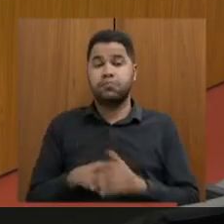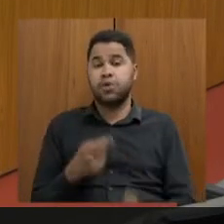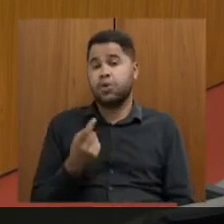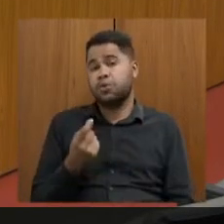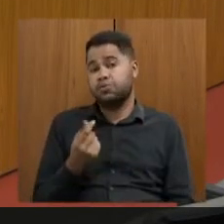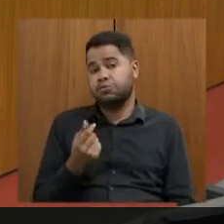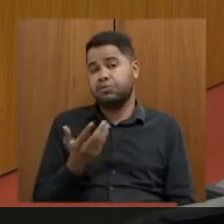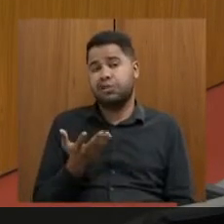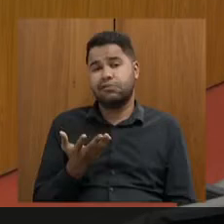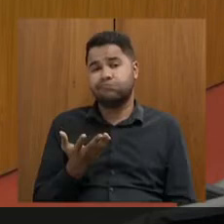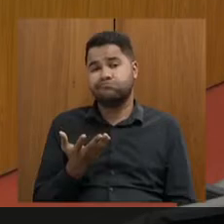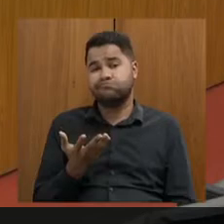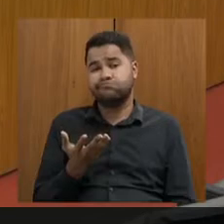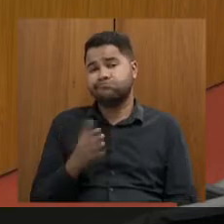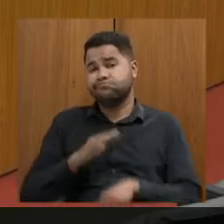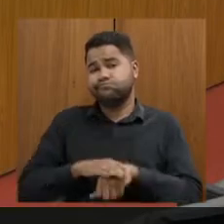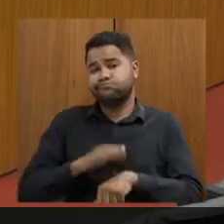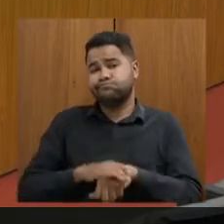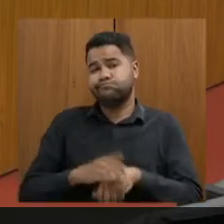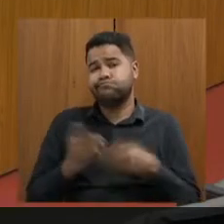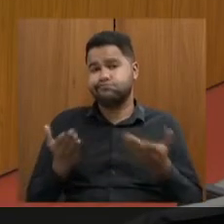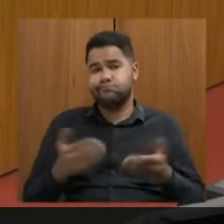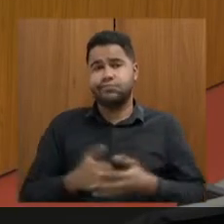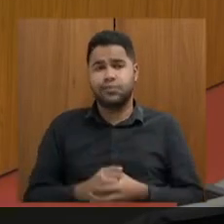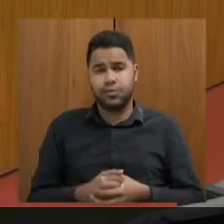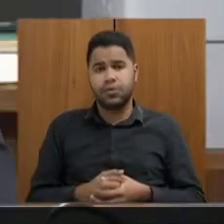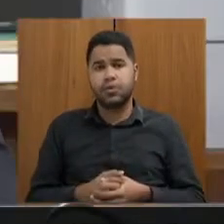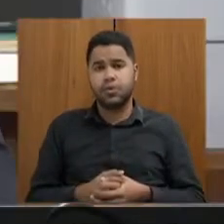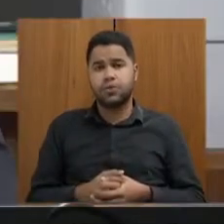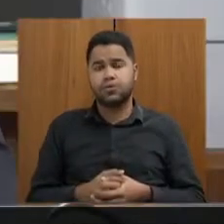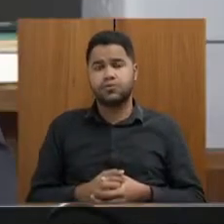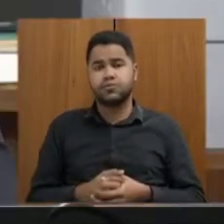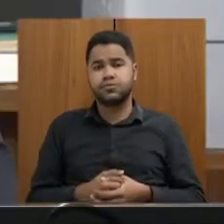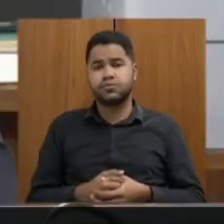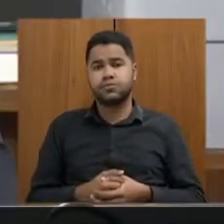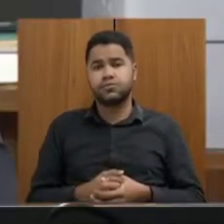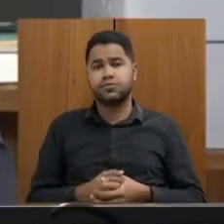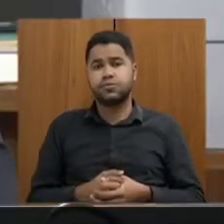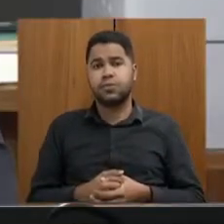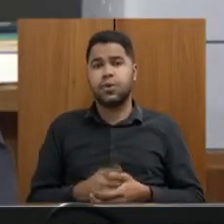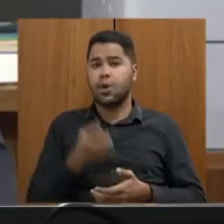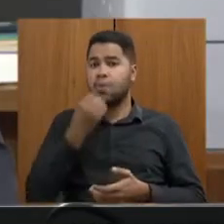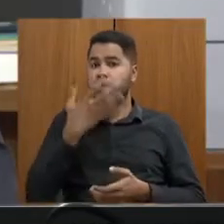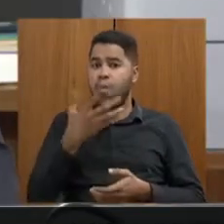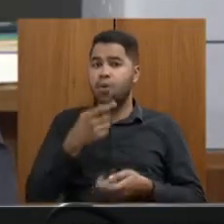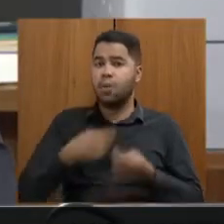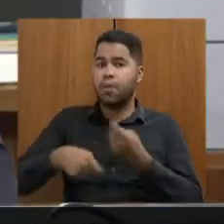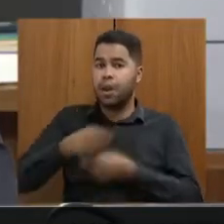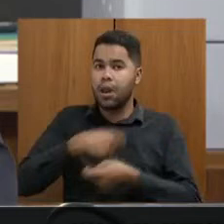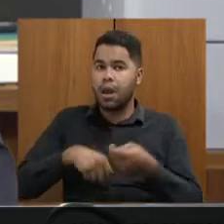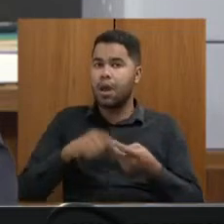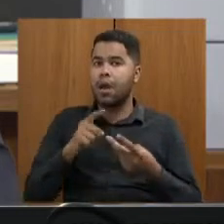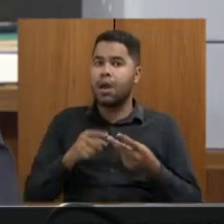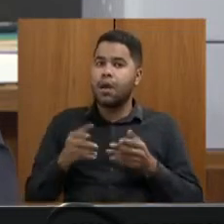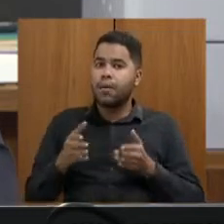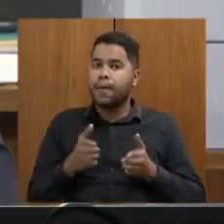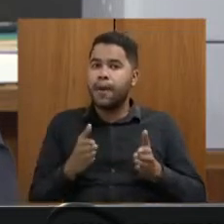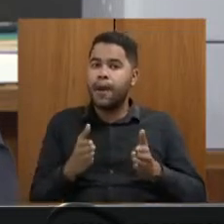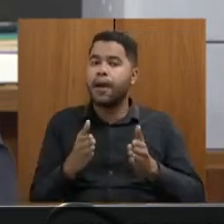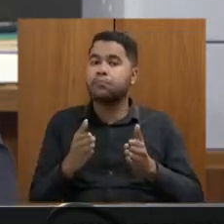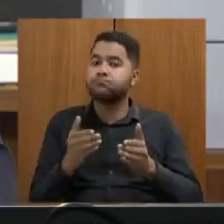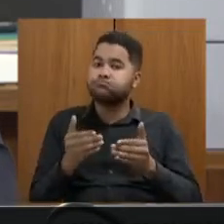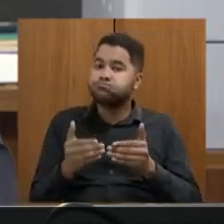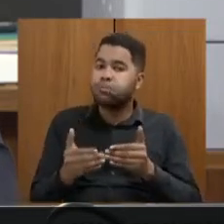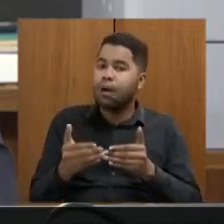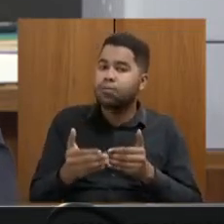dinheiro é caberá né a a boa gestão a boa condução que